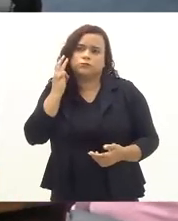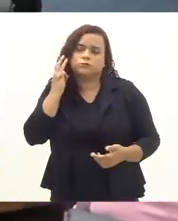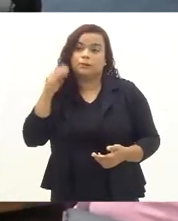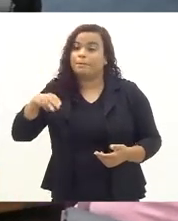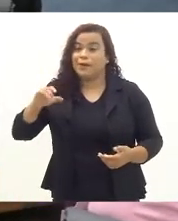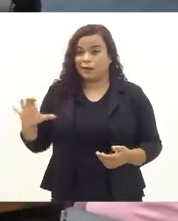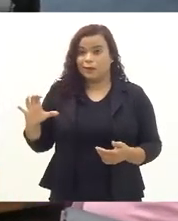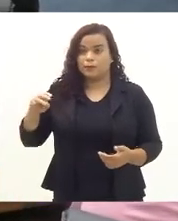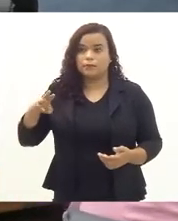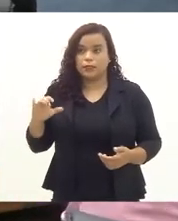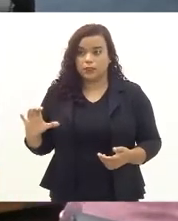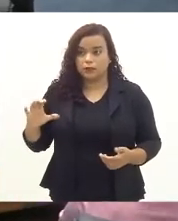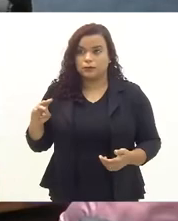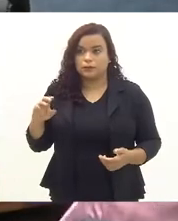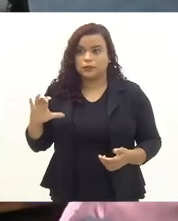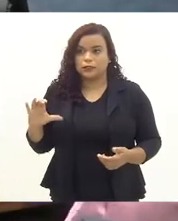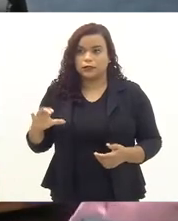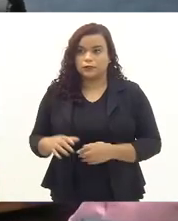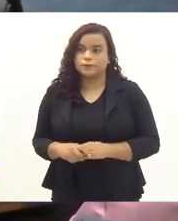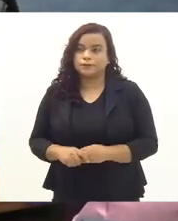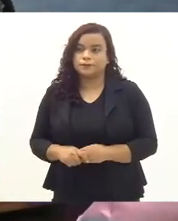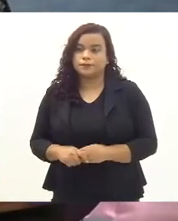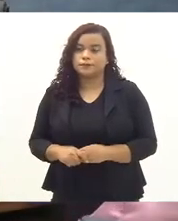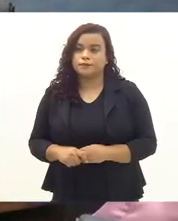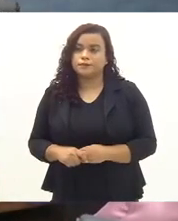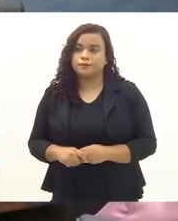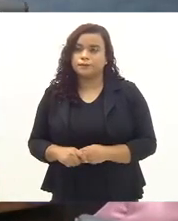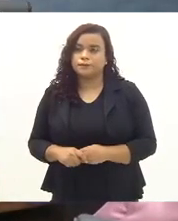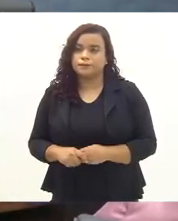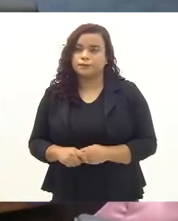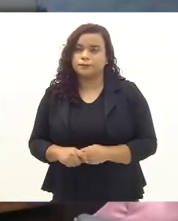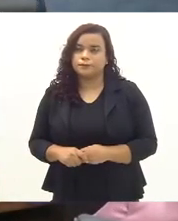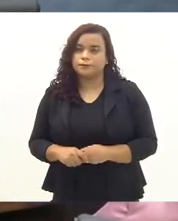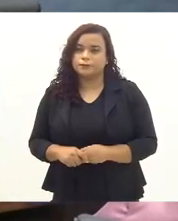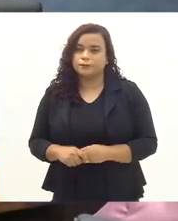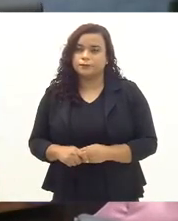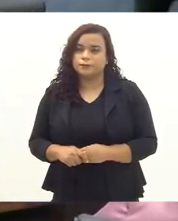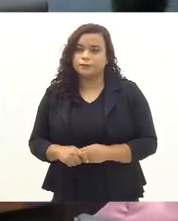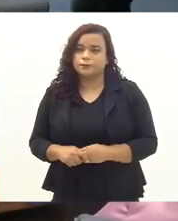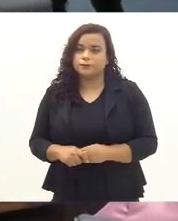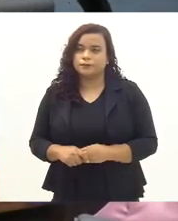E aí E aí